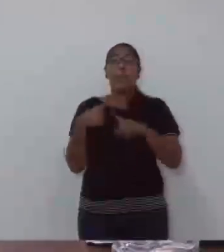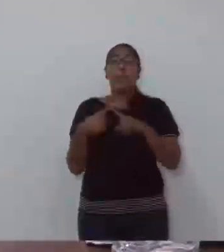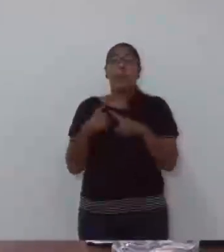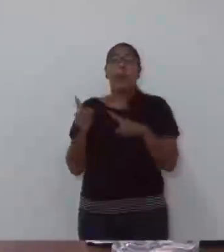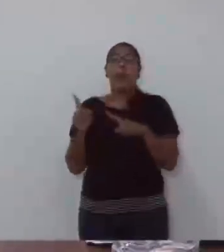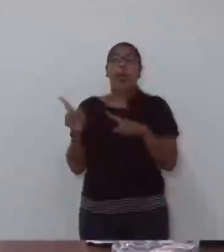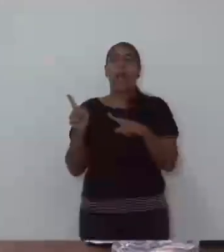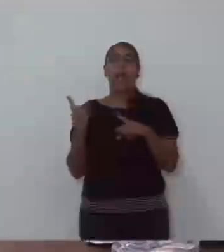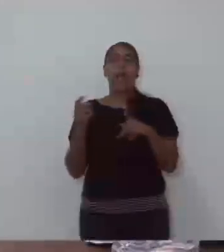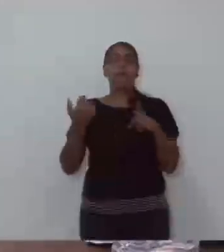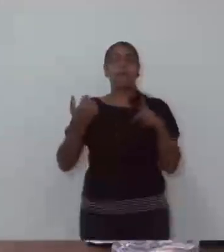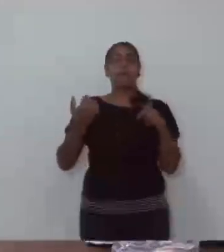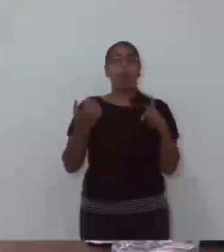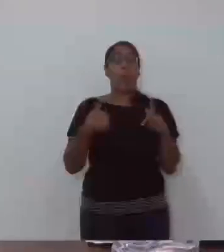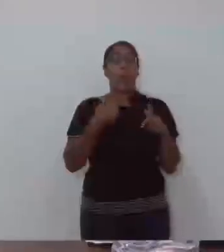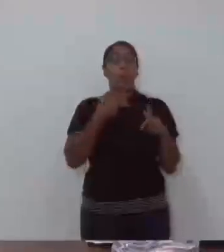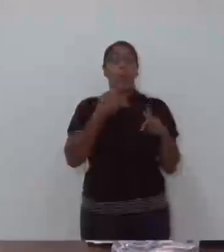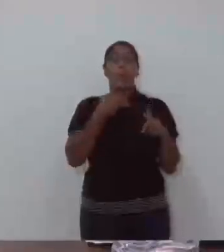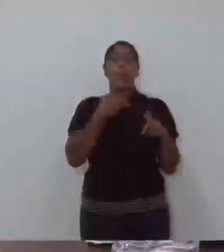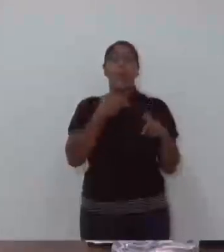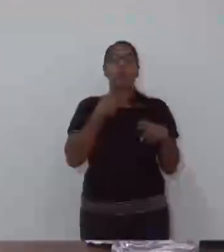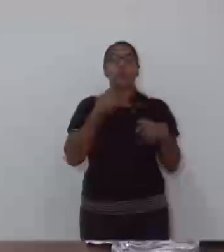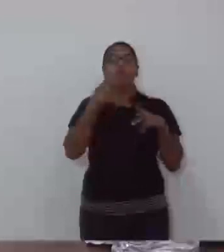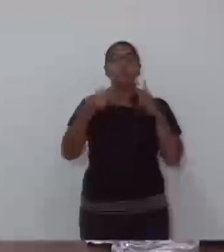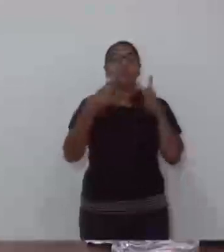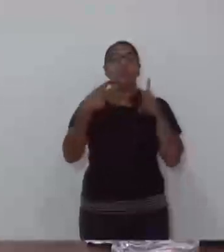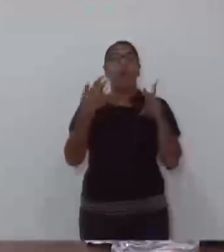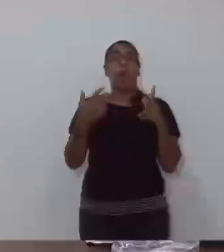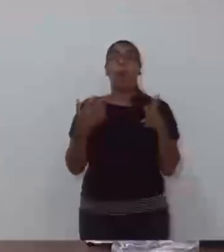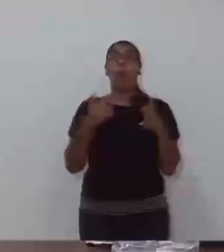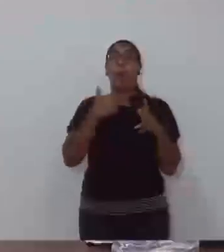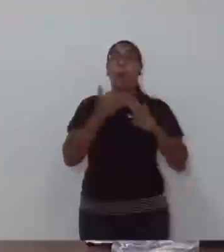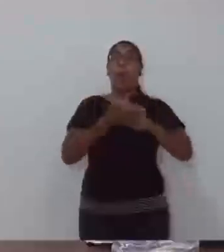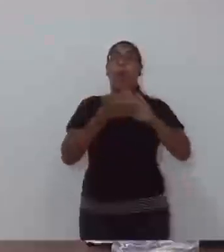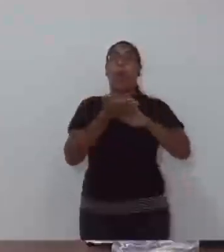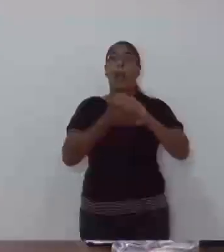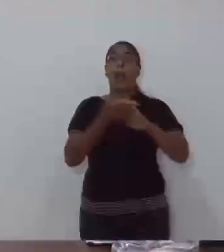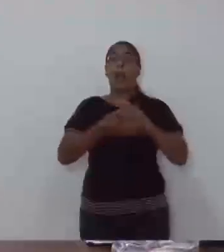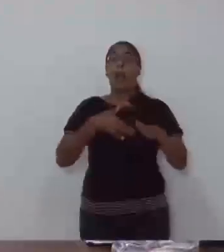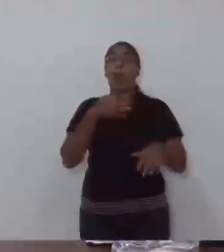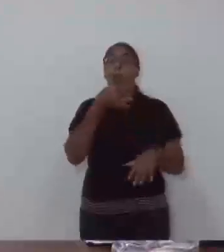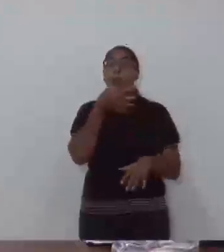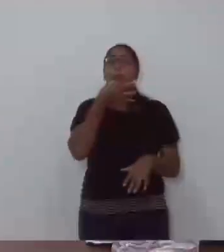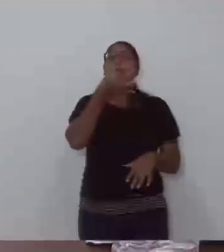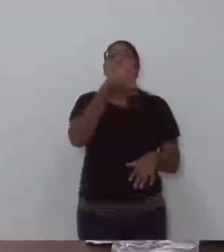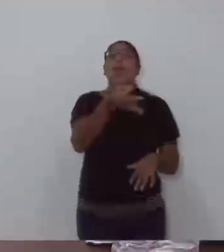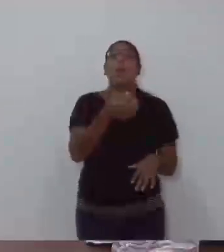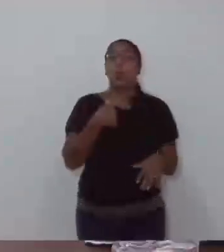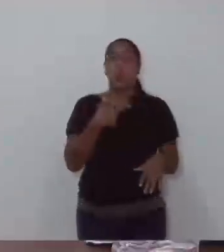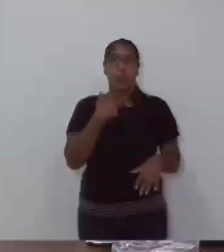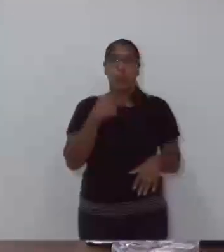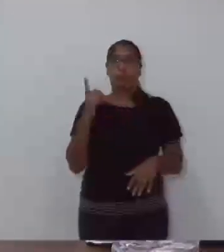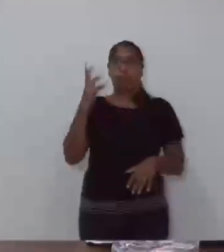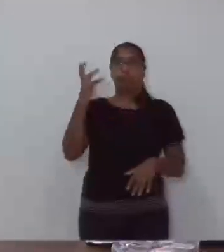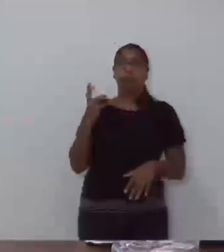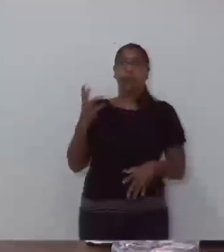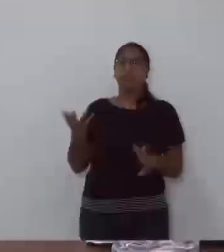nos permite esboçar qualquer tipo de opinião, seja ela qual for, vereador.